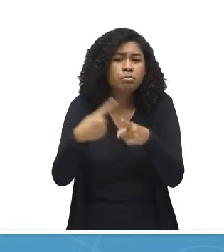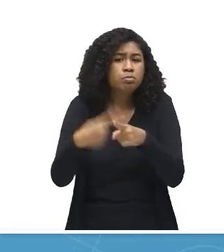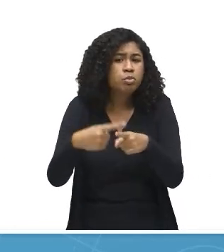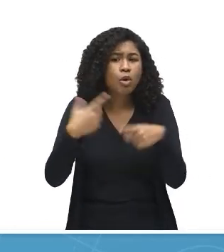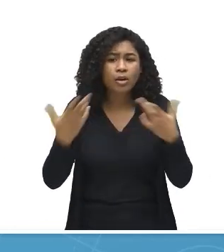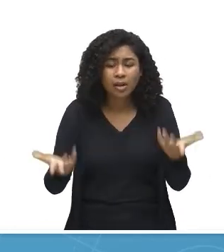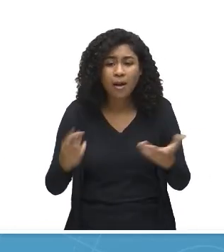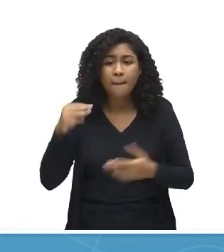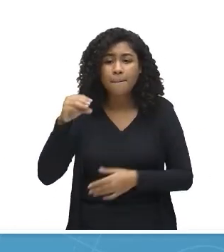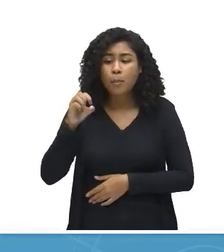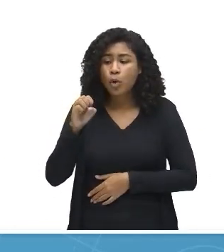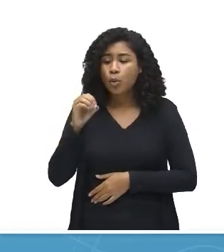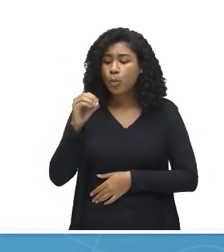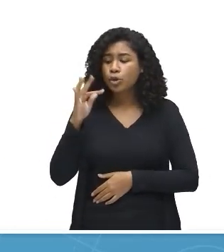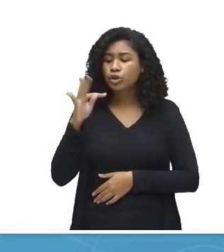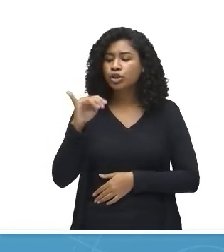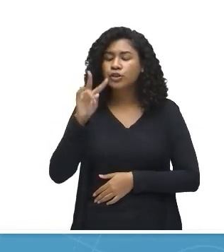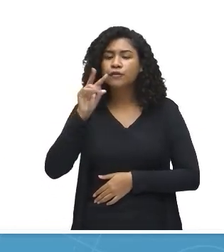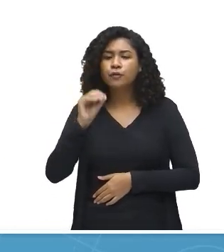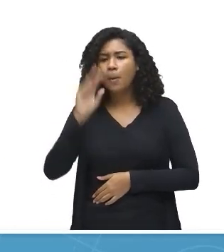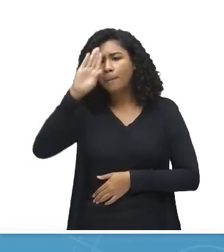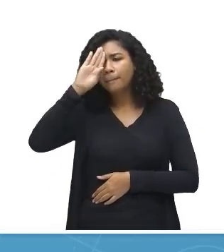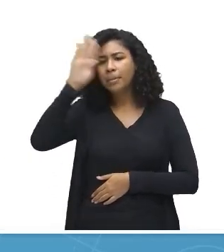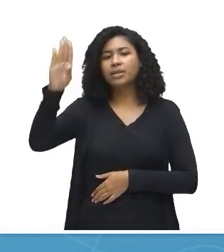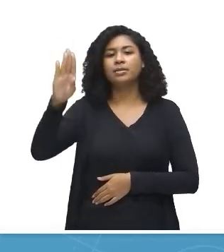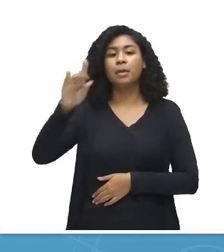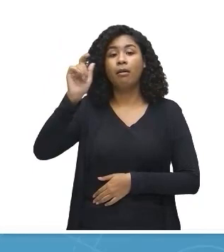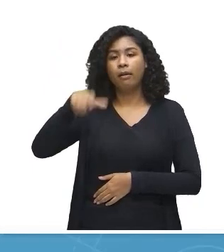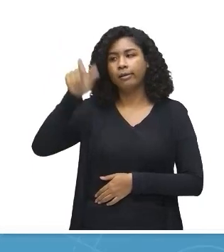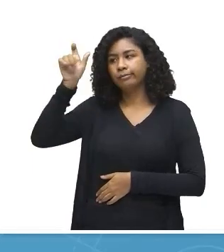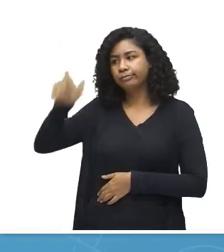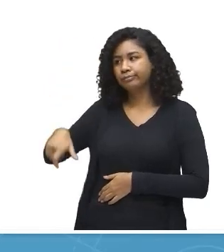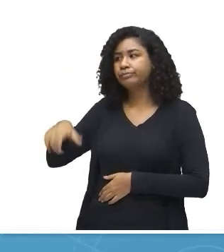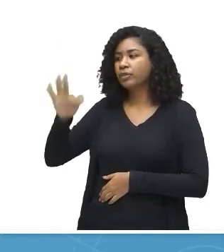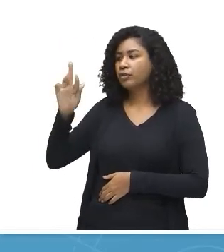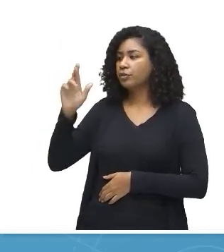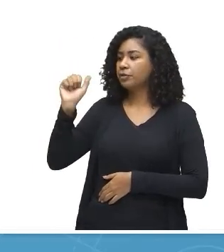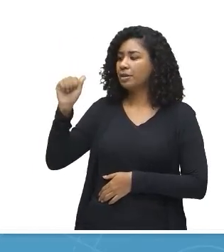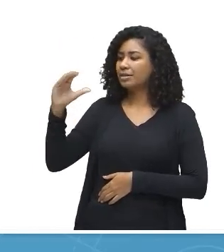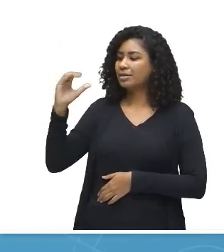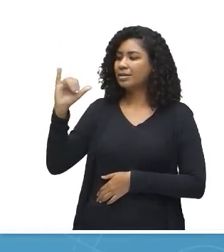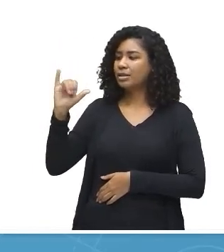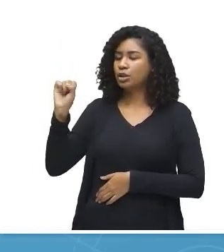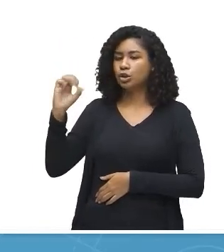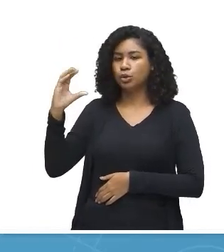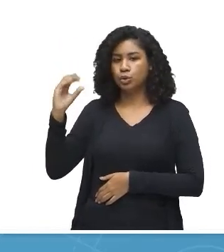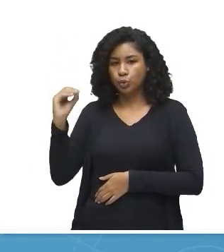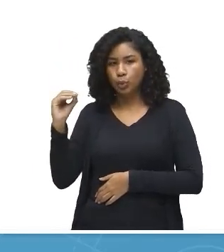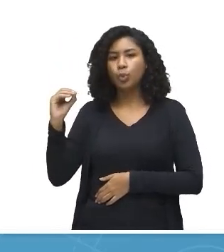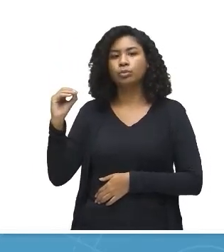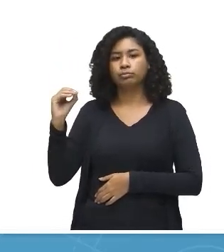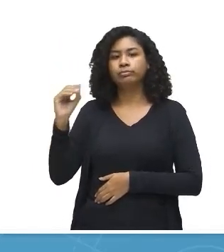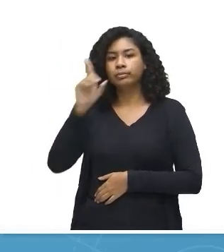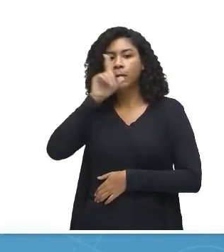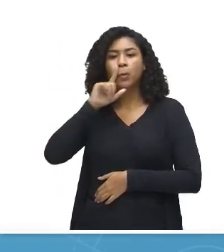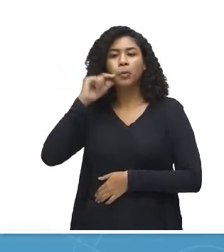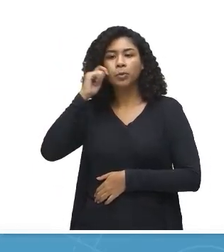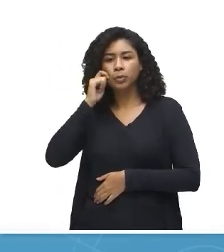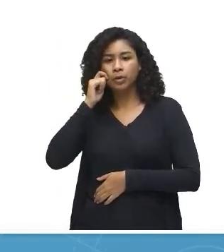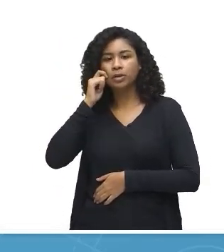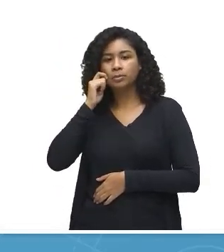início à guerra? É o assassinato do arquiduque Francisco Ferdinando, herdeiro do